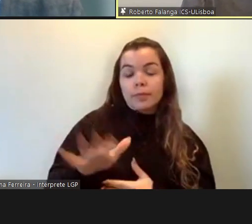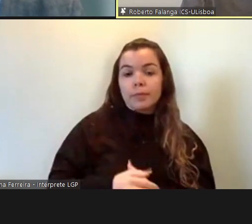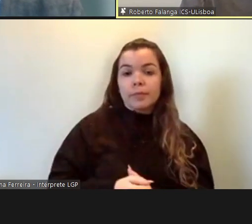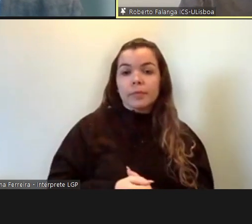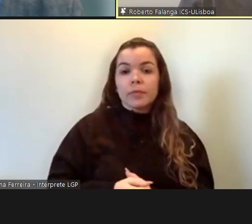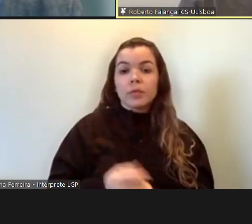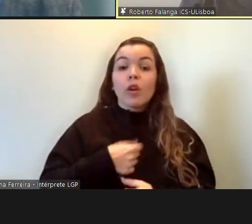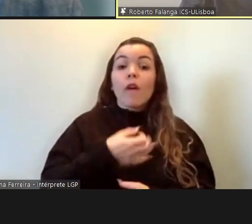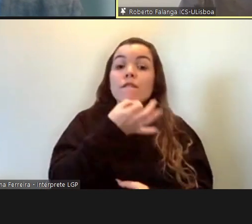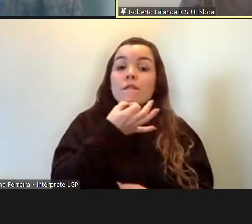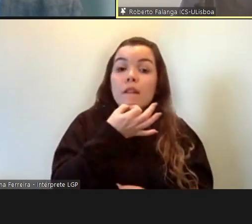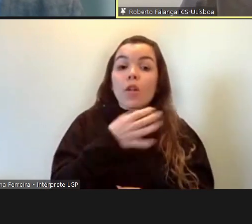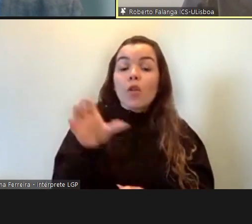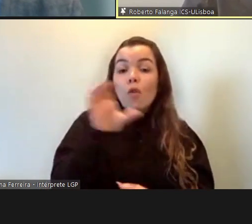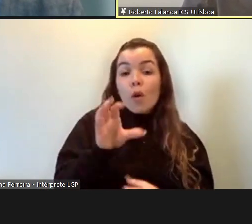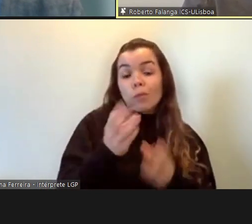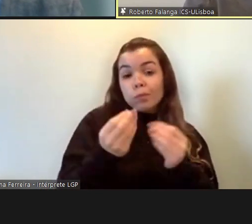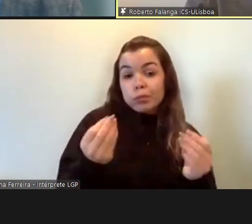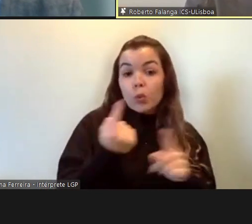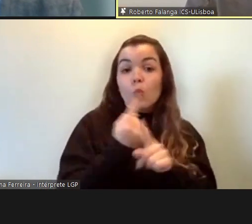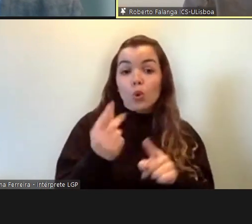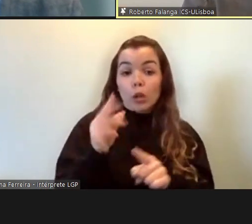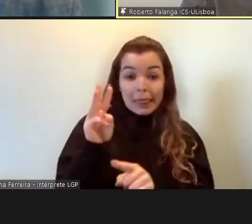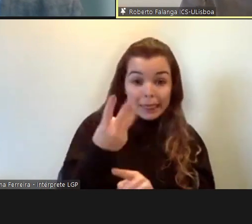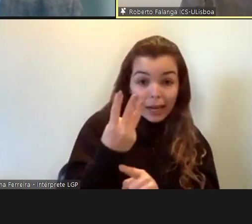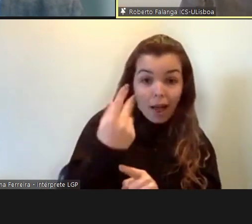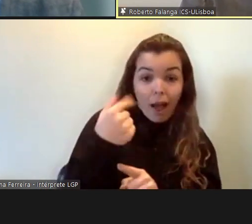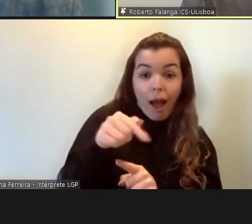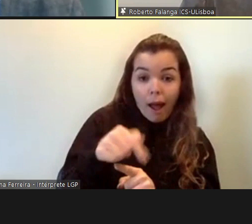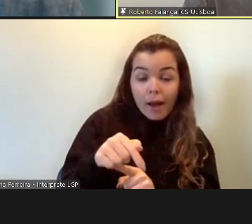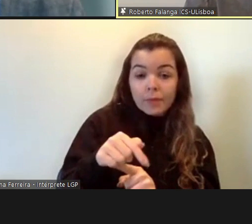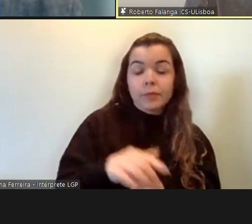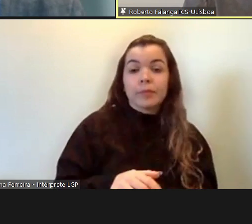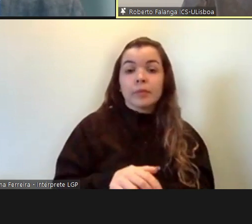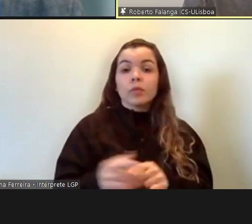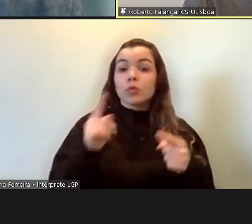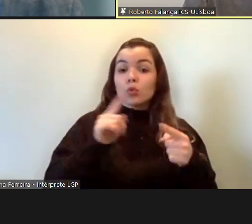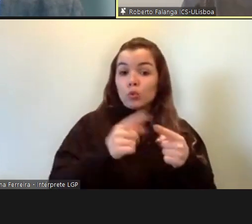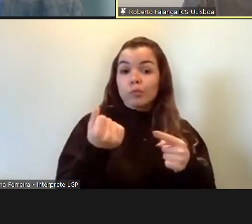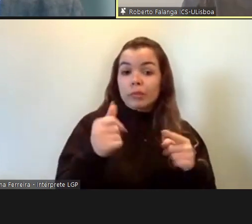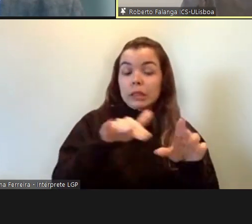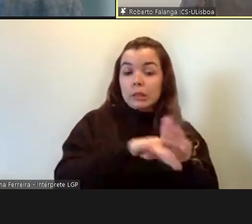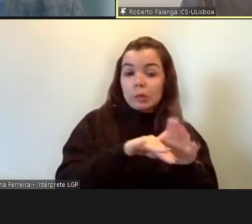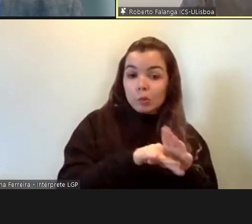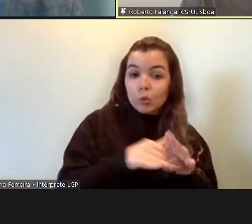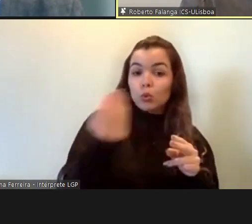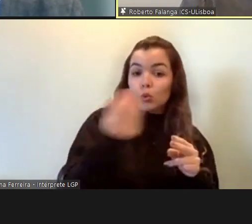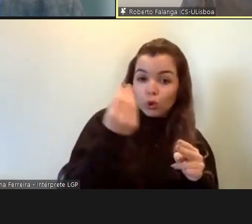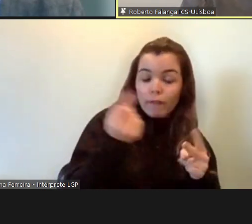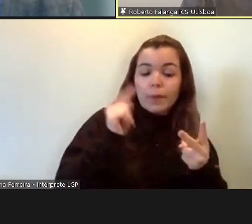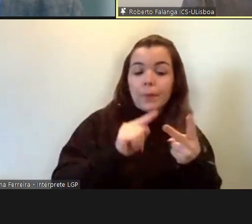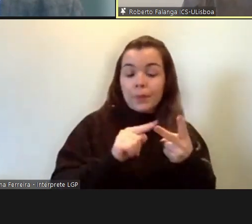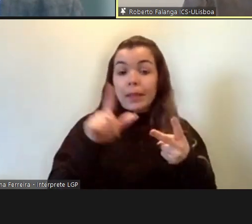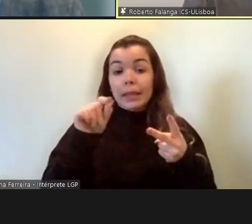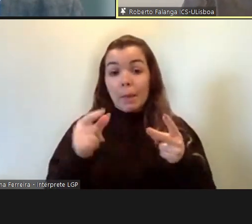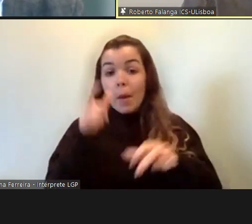no plural porque foram 3. Foi um orçamento participativo aberto a toda a população, um orçamento participativo jovem, e